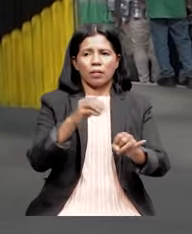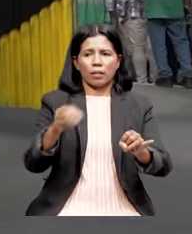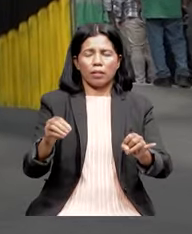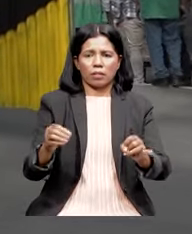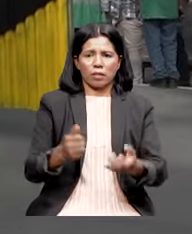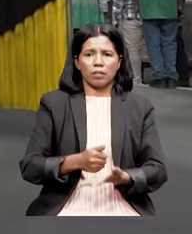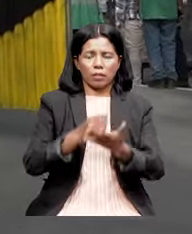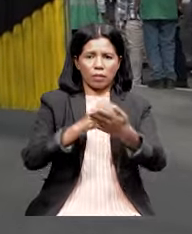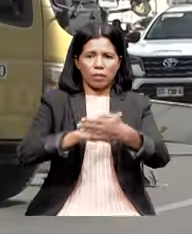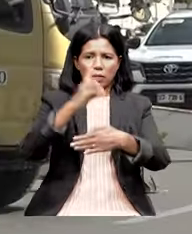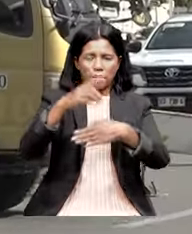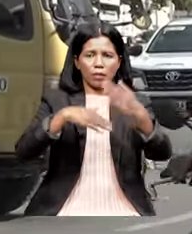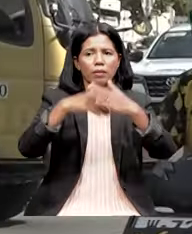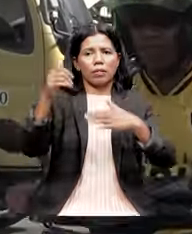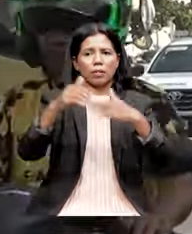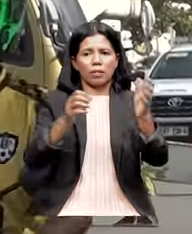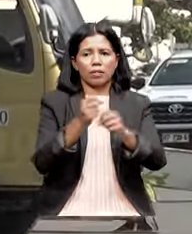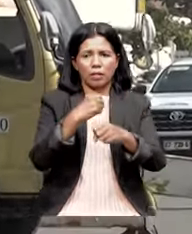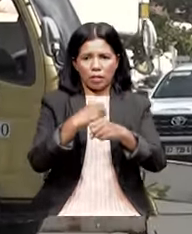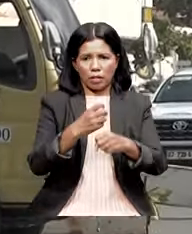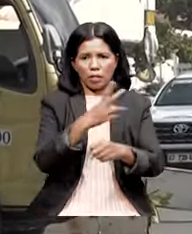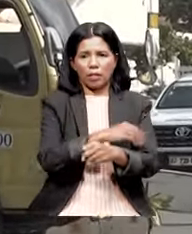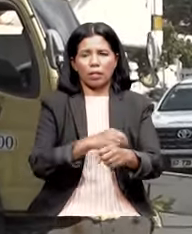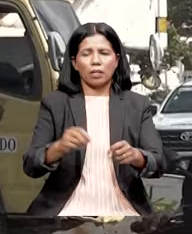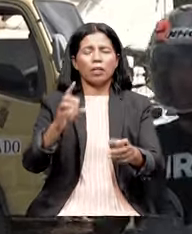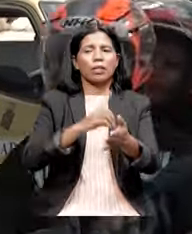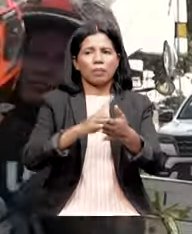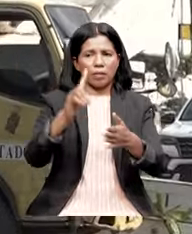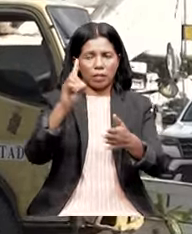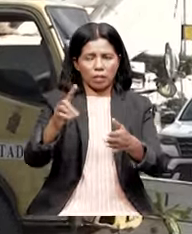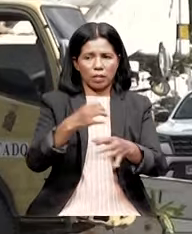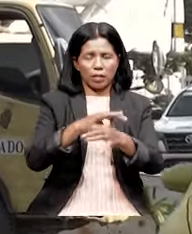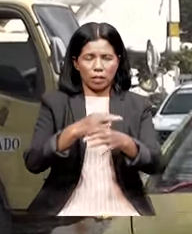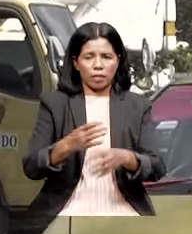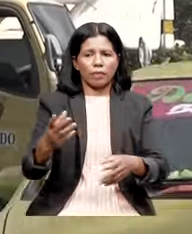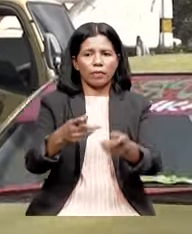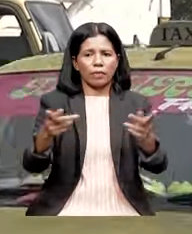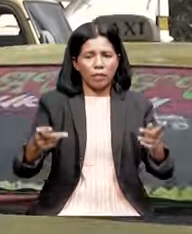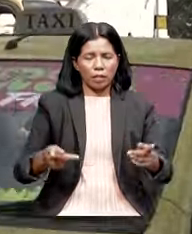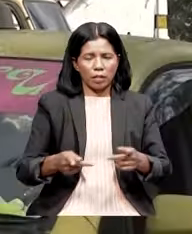apoio ao desenvolvimento e infraestrutura, se rala a intervenção durante a semana ida, onde normaliza trotuar